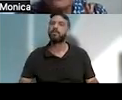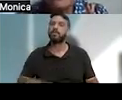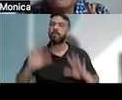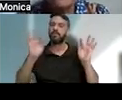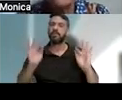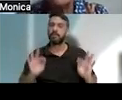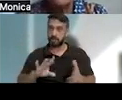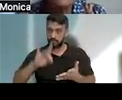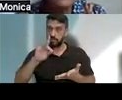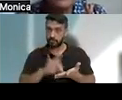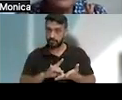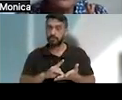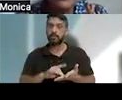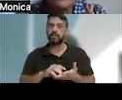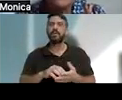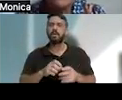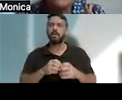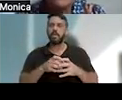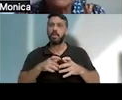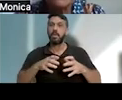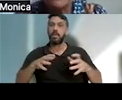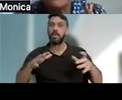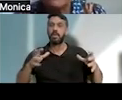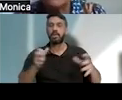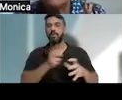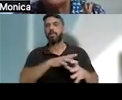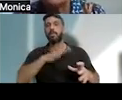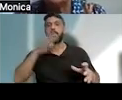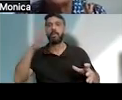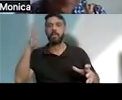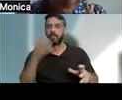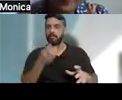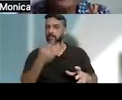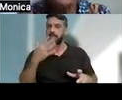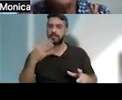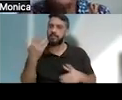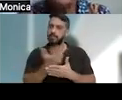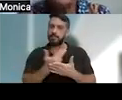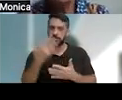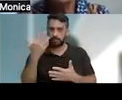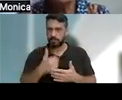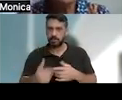realmente a bactéria cresceu e estava florescendo, eles conseguiam fazer um desenho bonito.